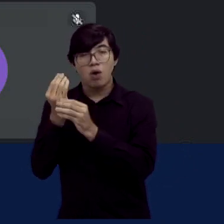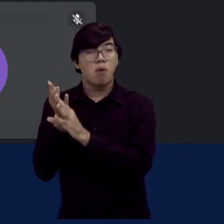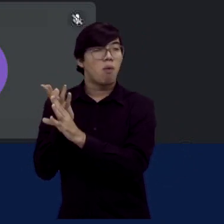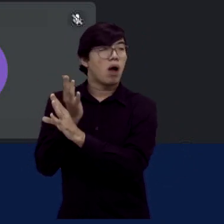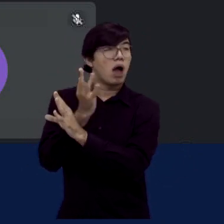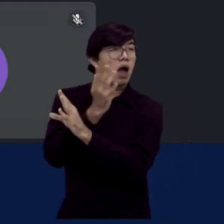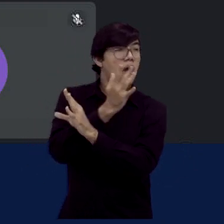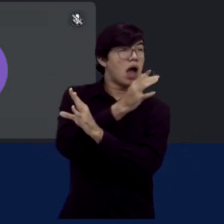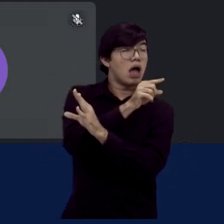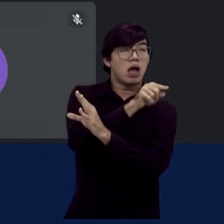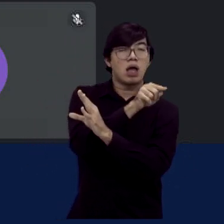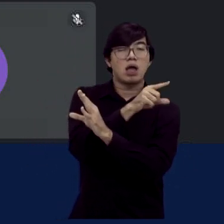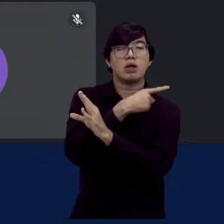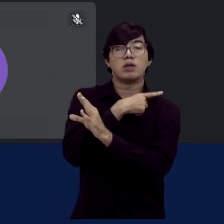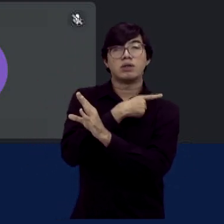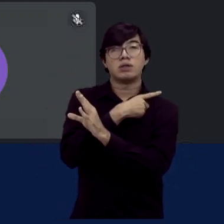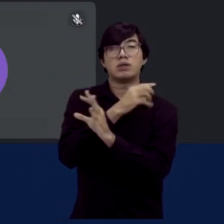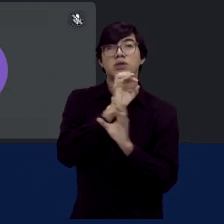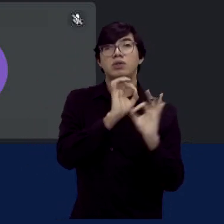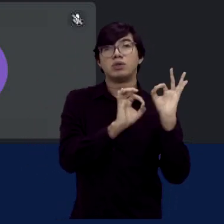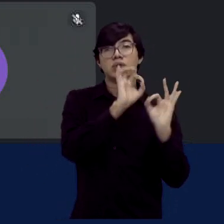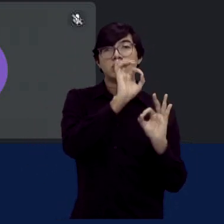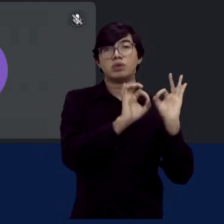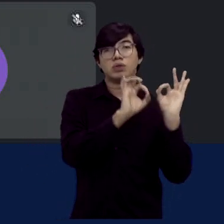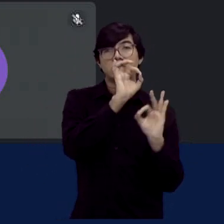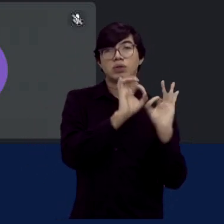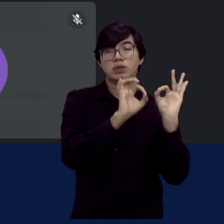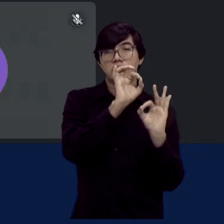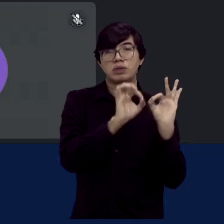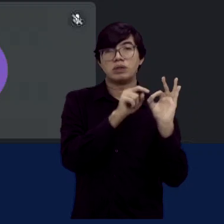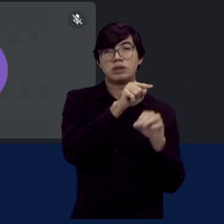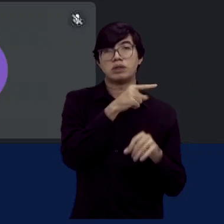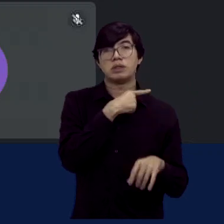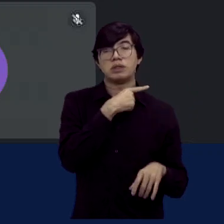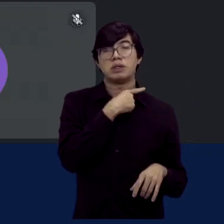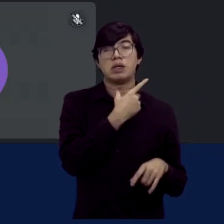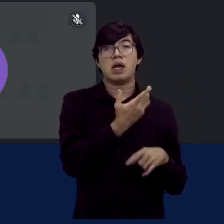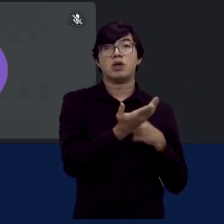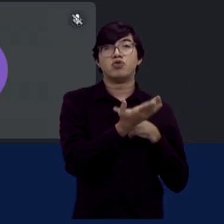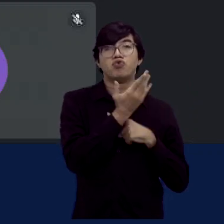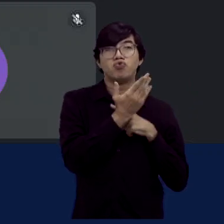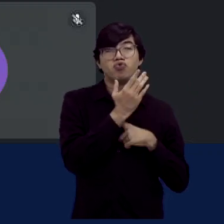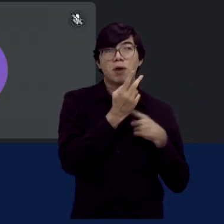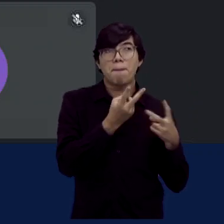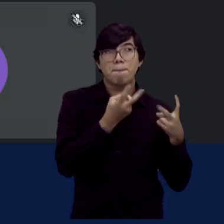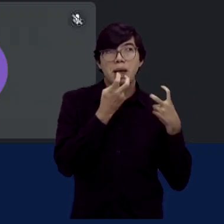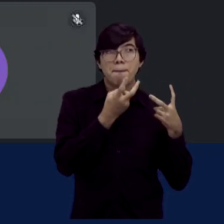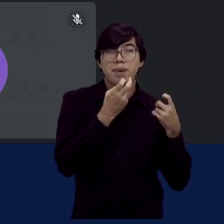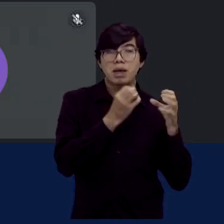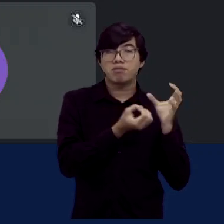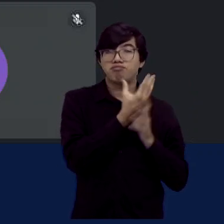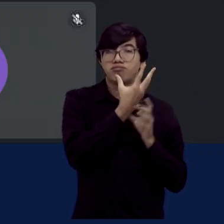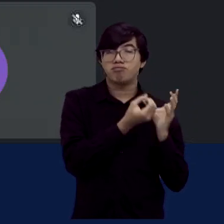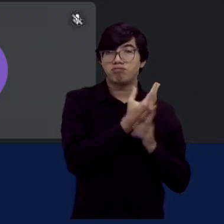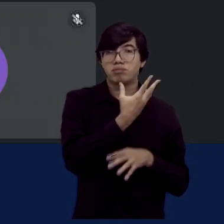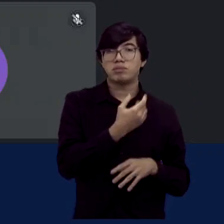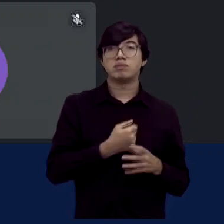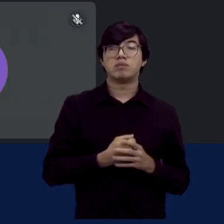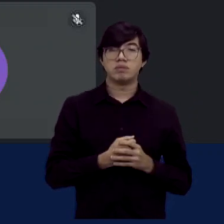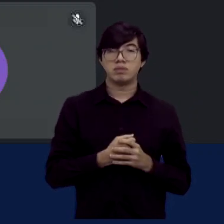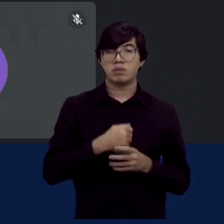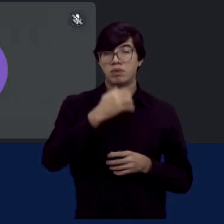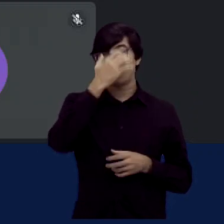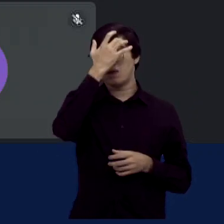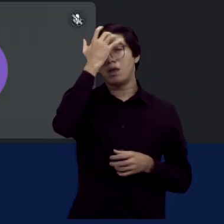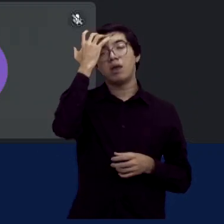E a introdução, ela é minha nau, né, meu navio. Se eu tenho um navio muito bem colocado, ou seja,